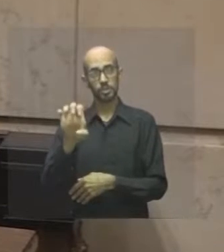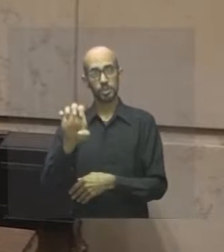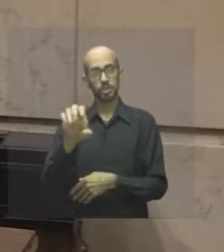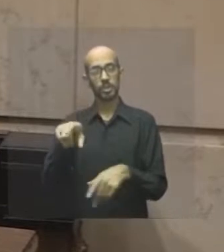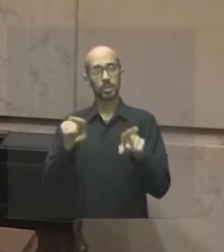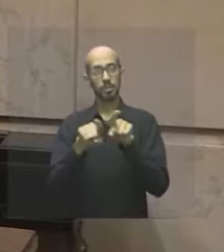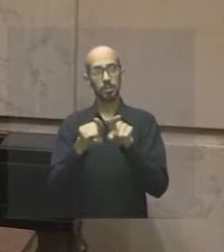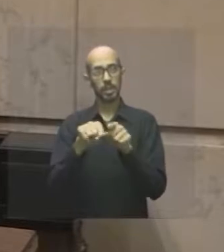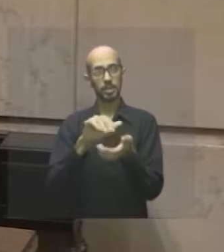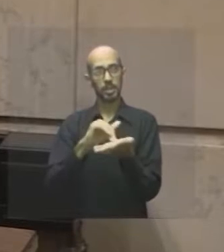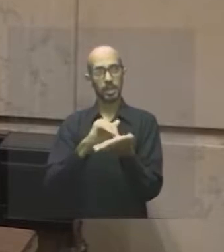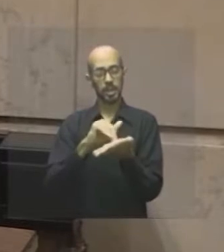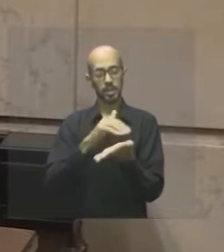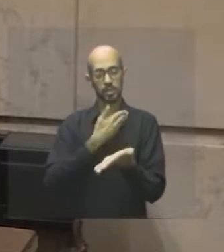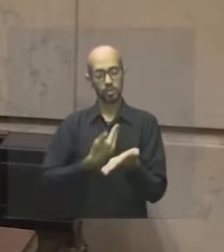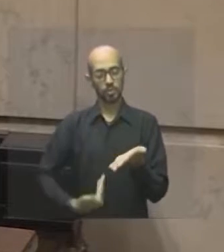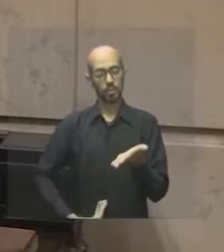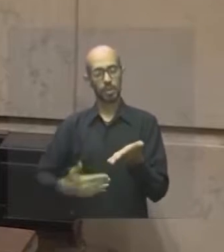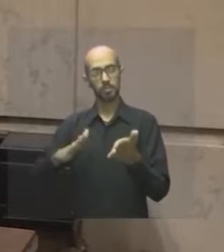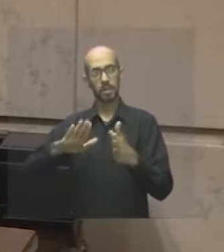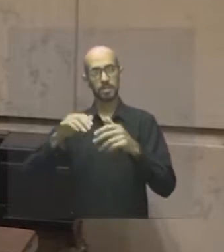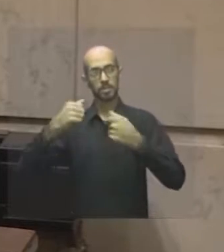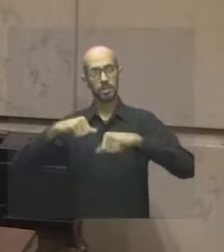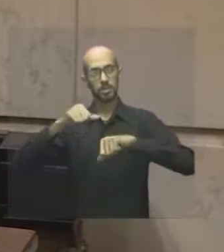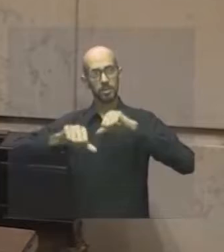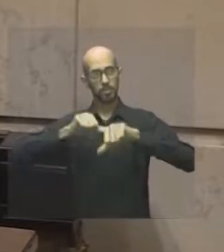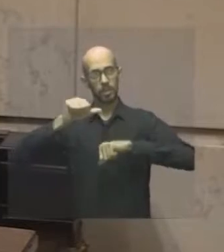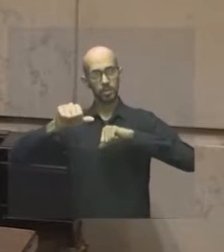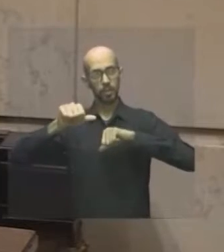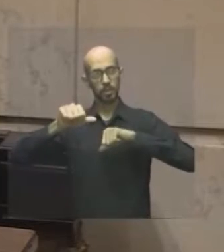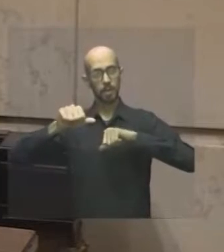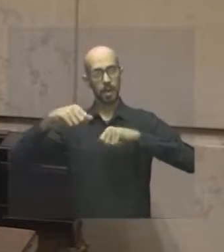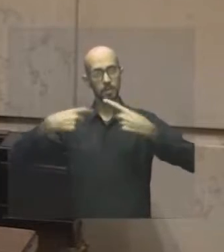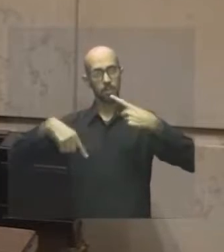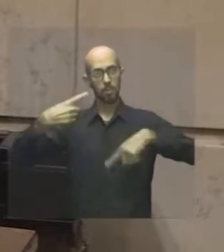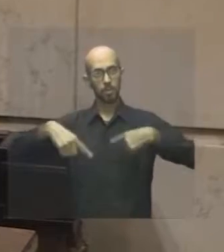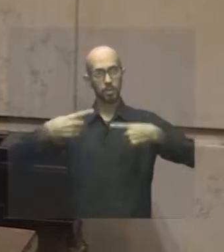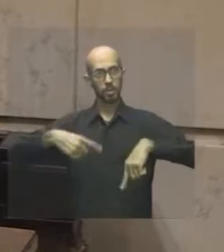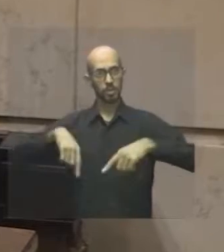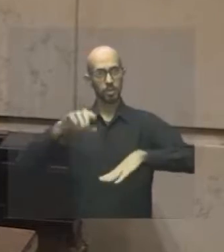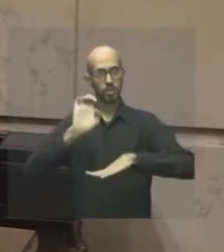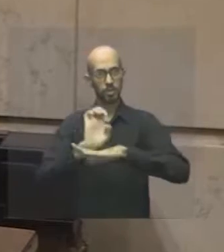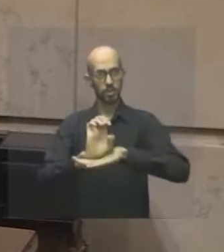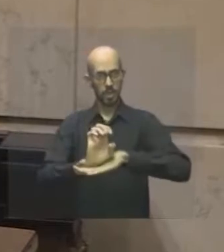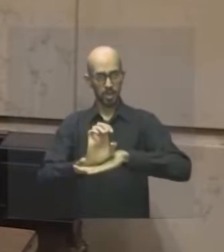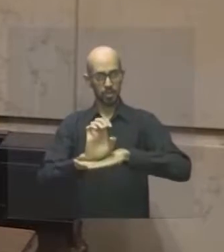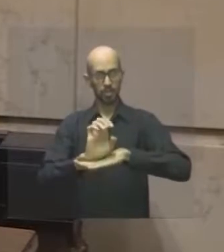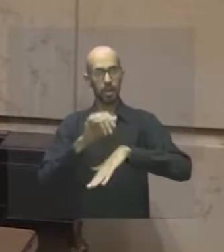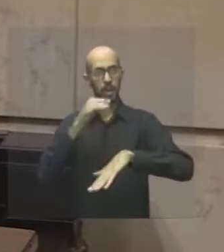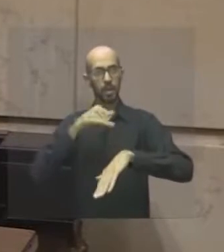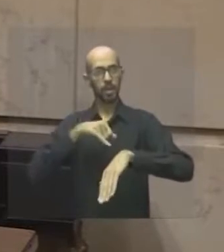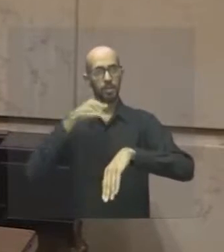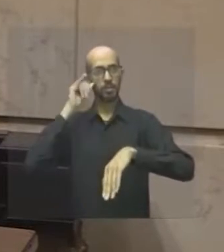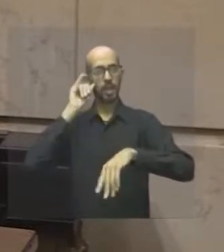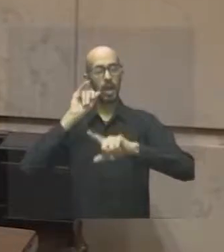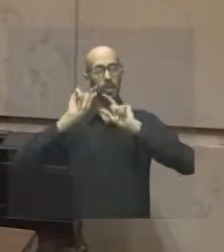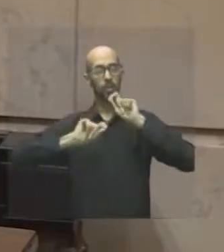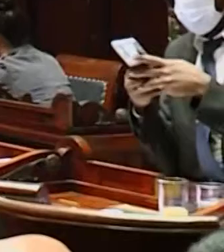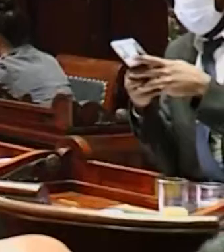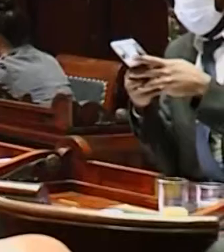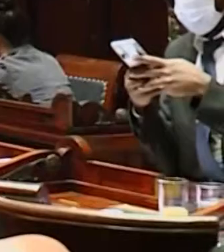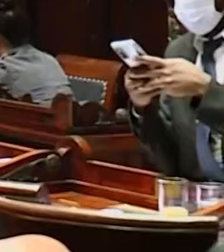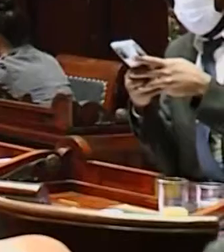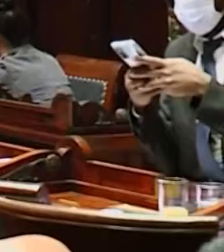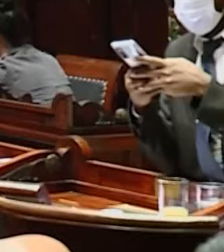que nós temos que transformá-las em políticas de Estado. Para que elas não possam ser feridas no